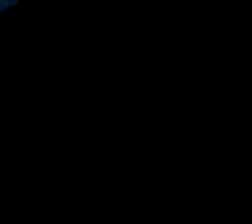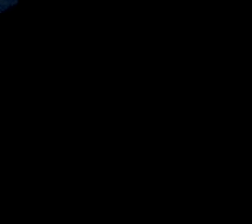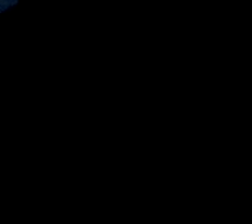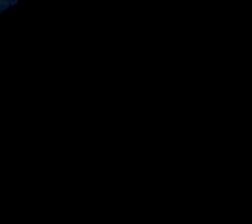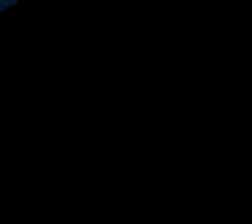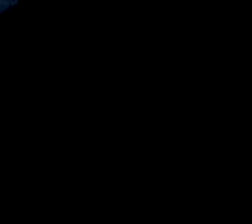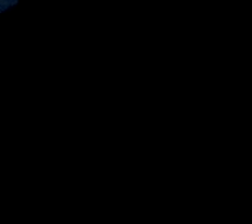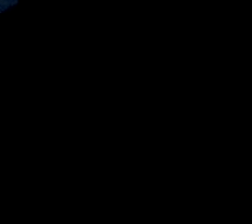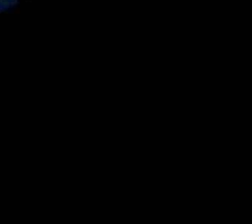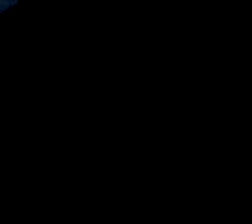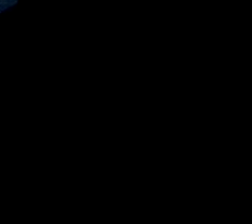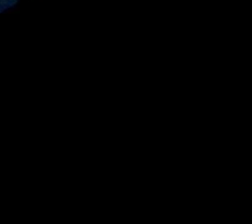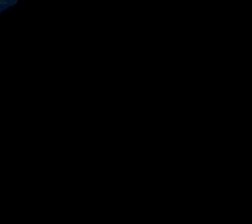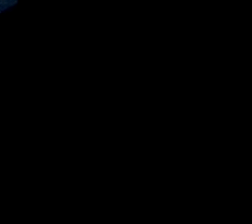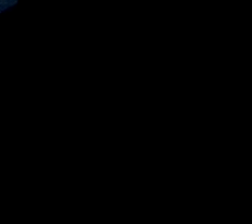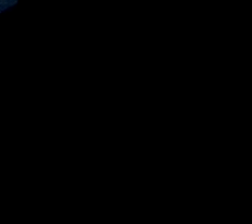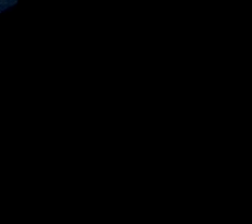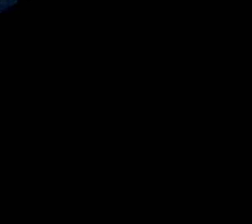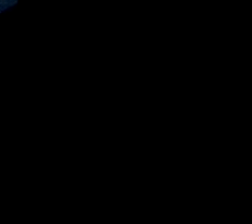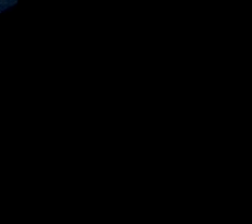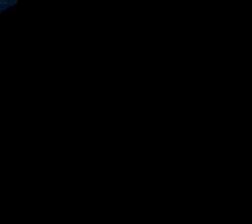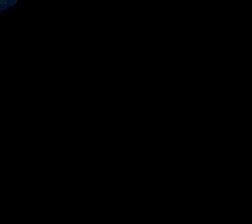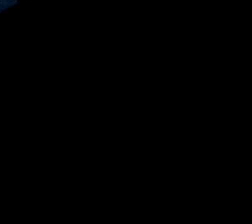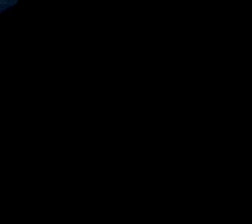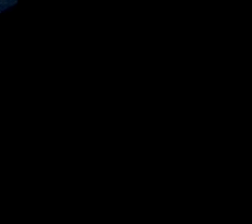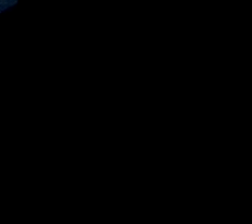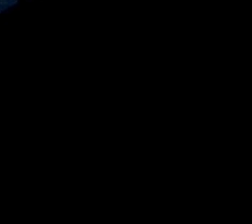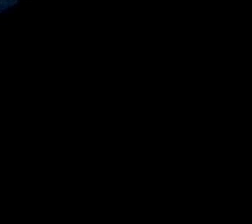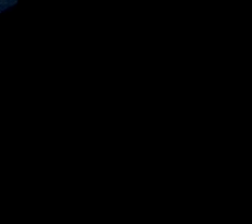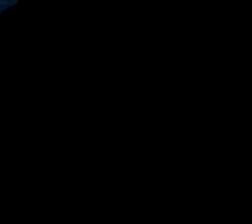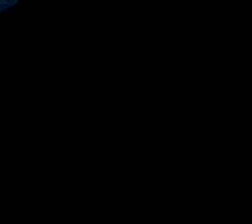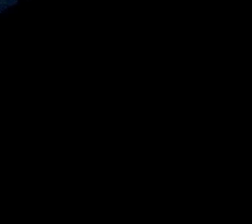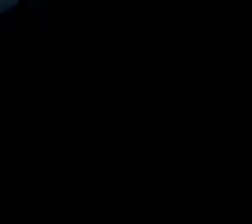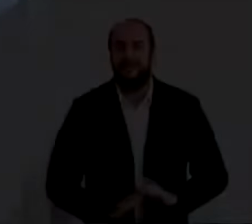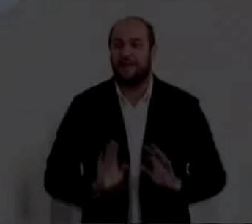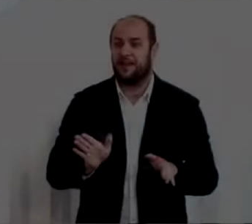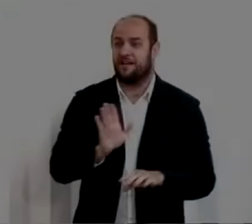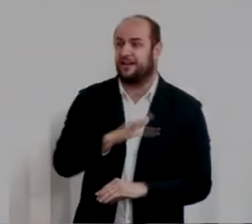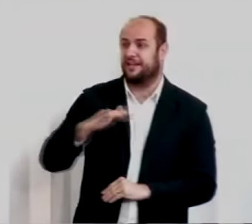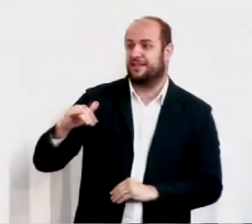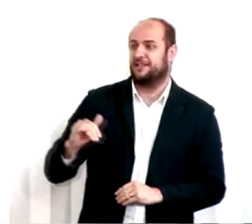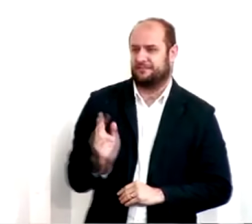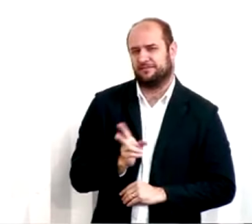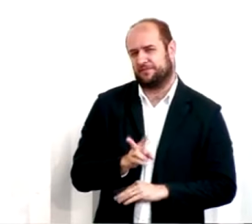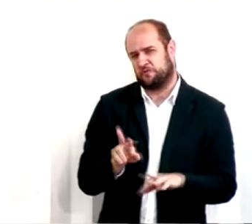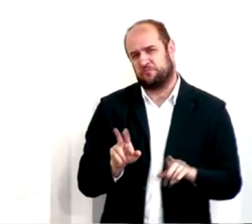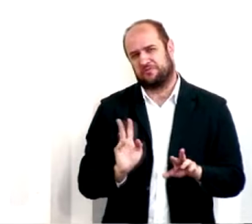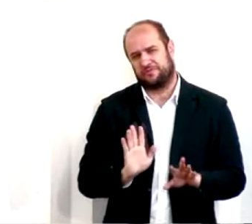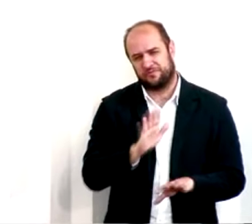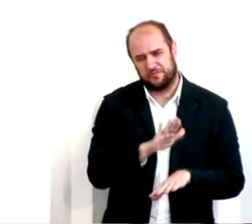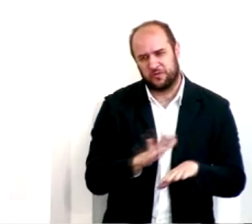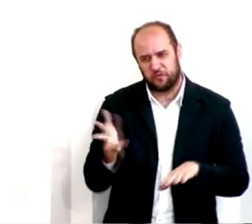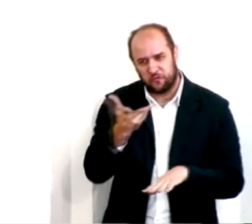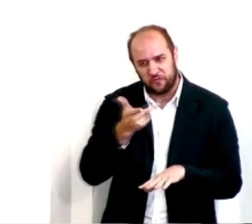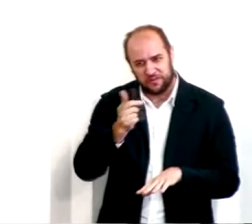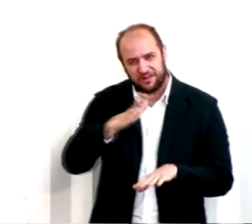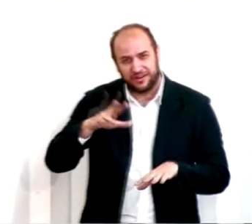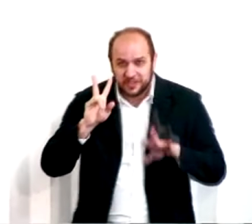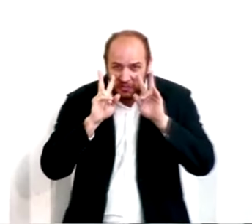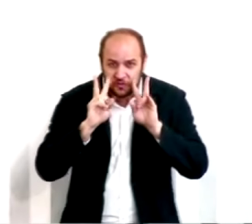se Gloria glorie-se no Senhor começará com as nossas crianças como sempre elas